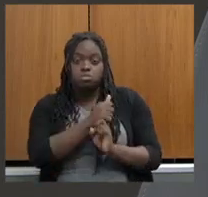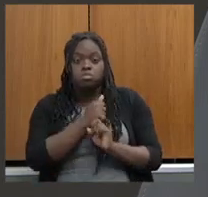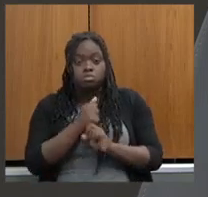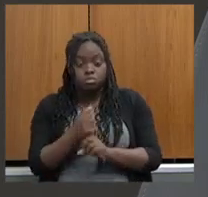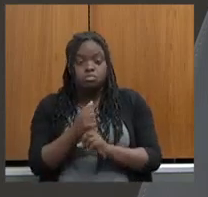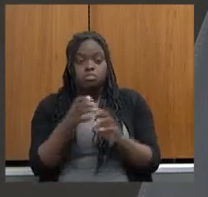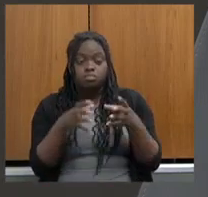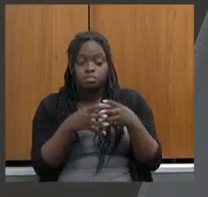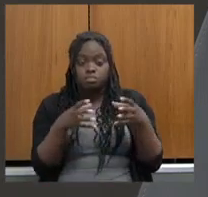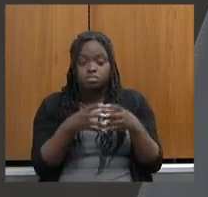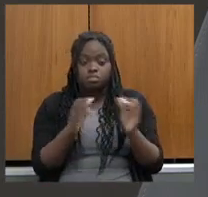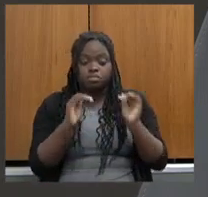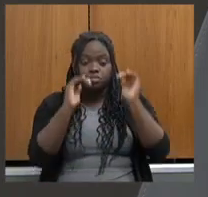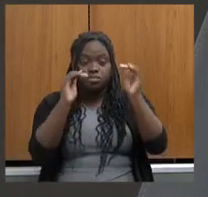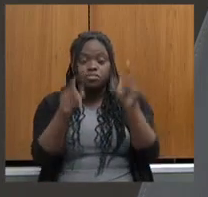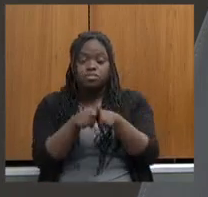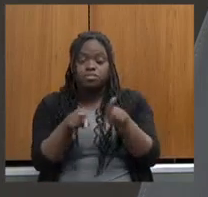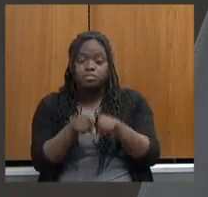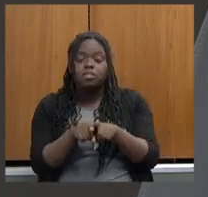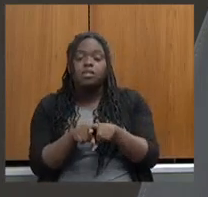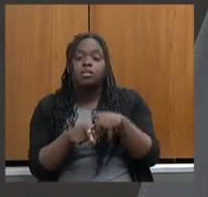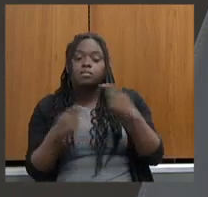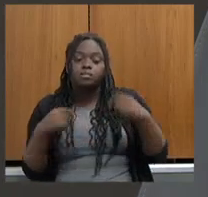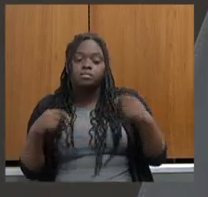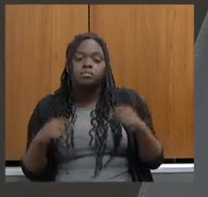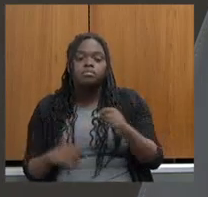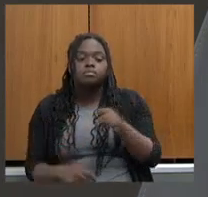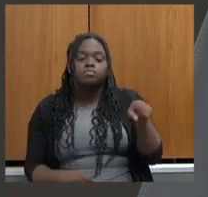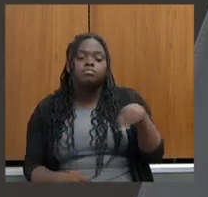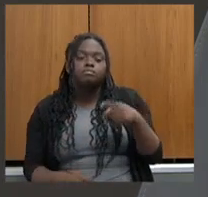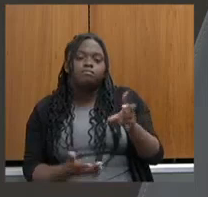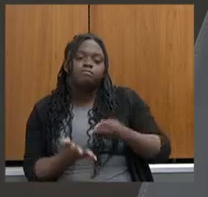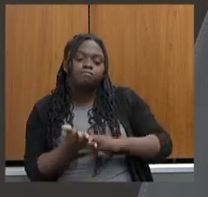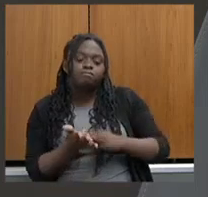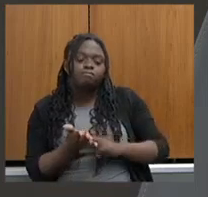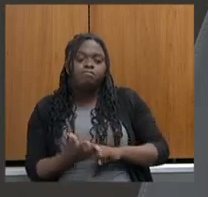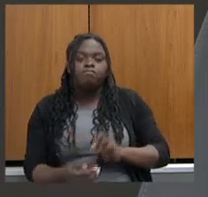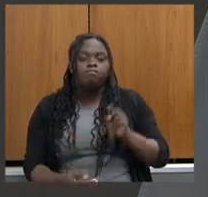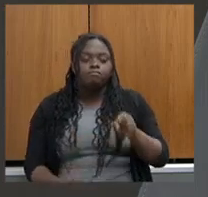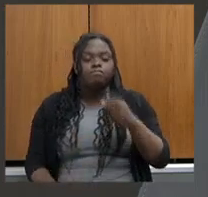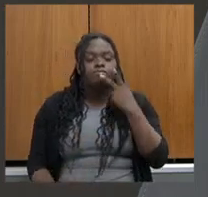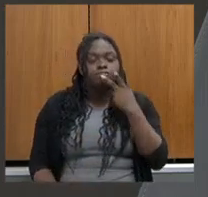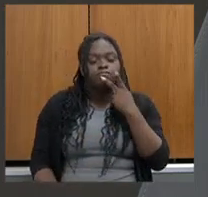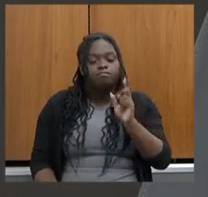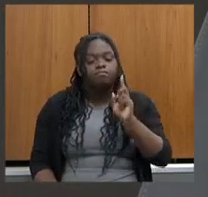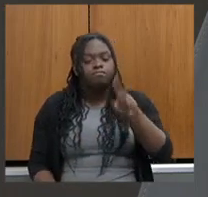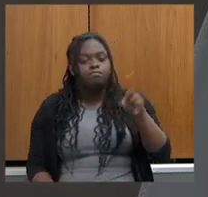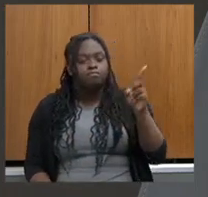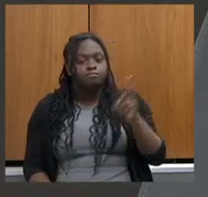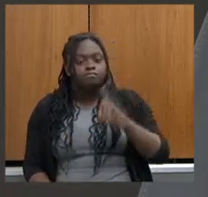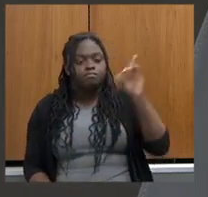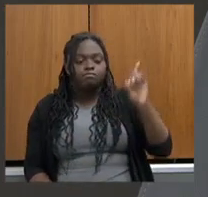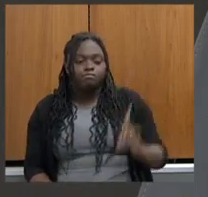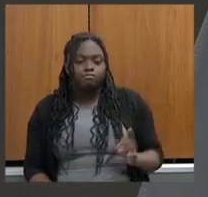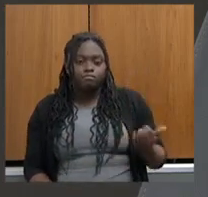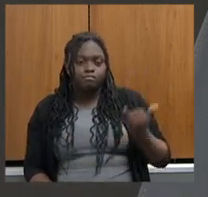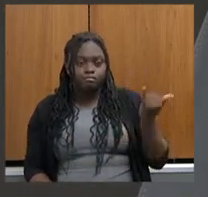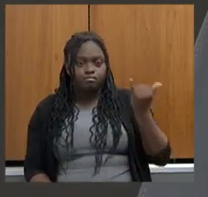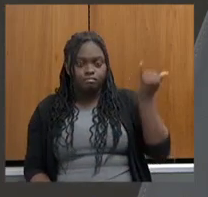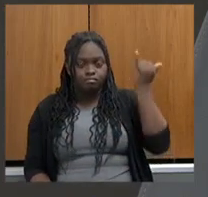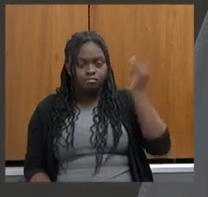corte Suprema e logo também devem ser pelos seus membros sobre pena de negar efetividade a direitos fundamentais